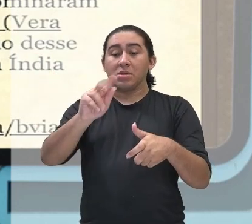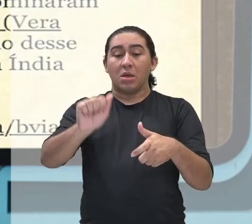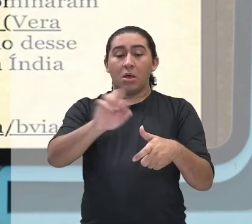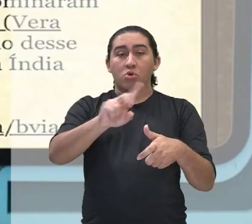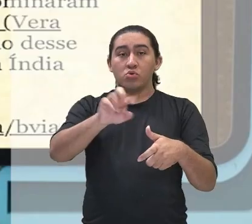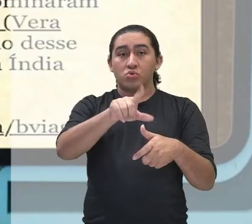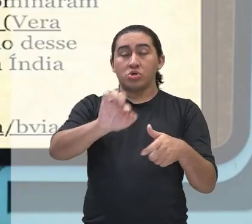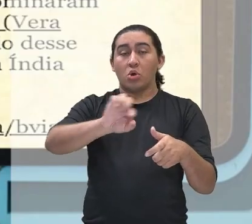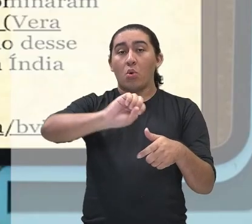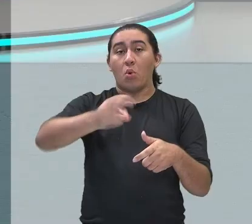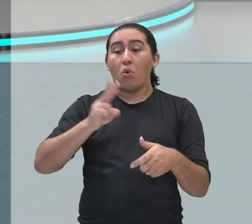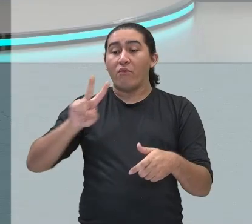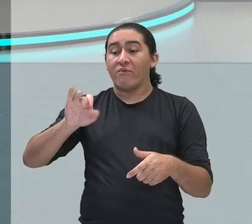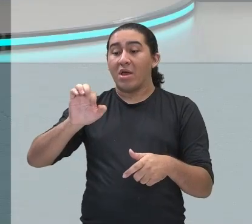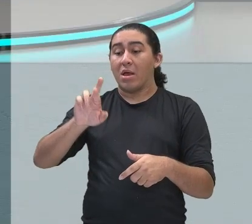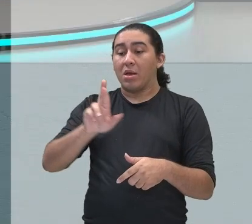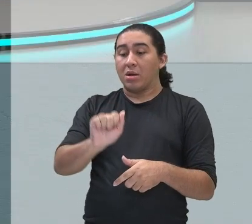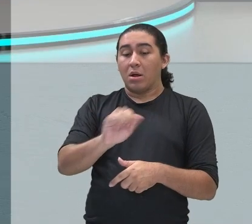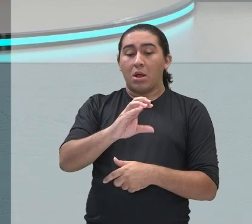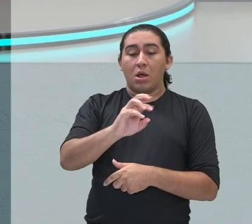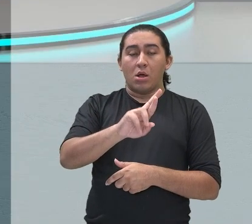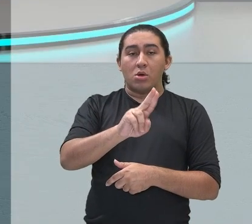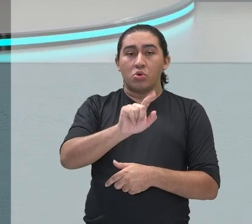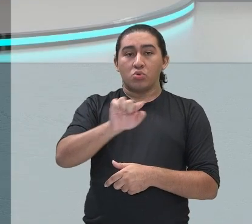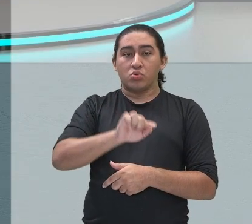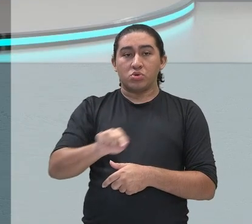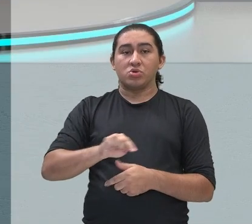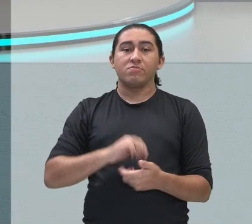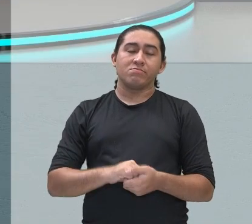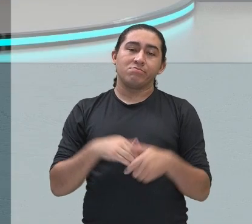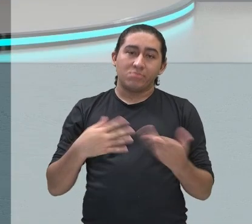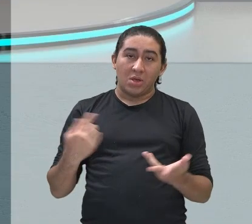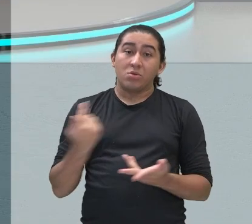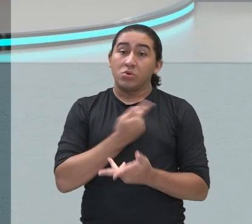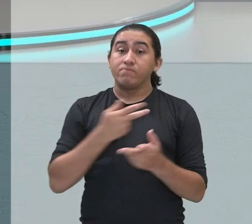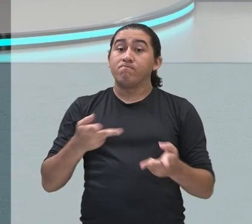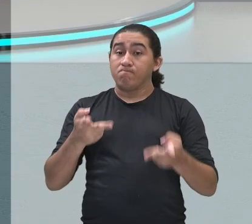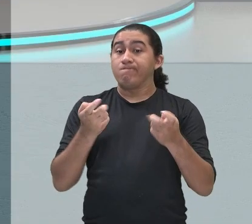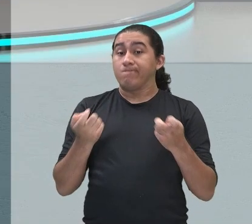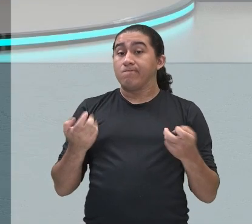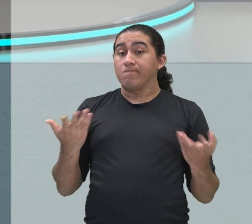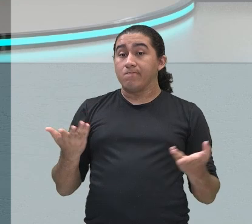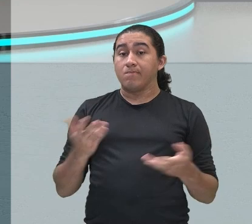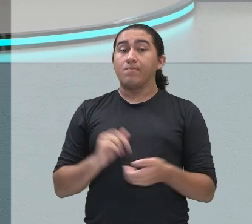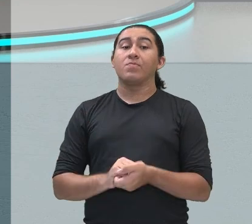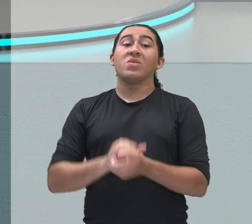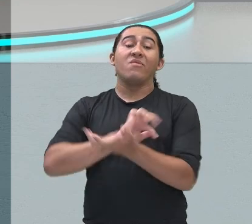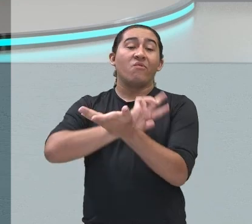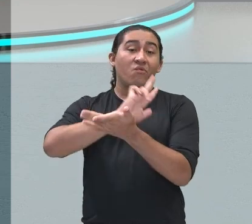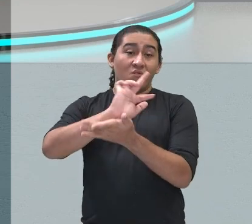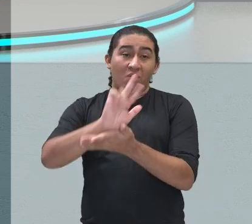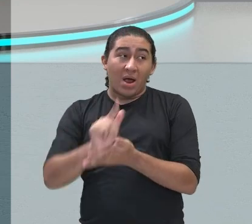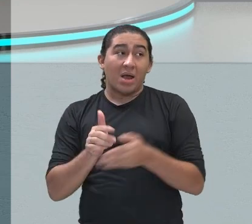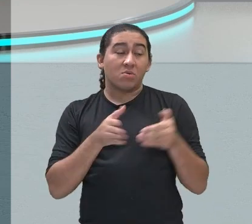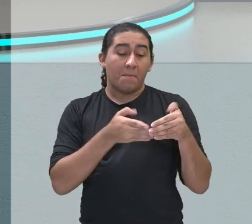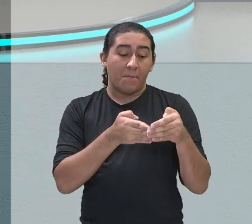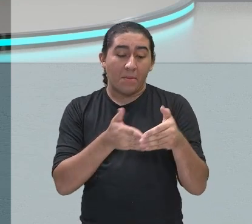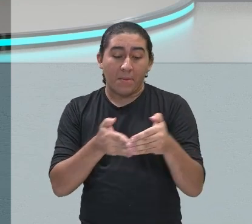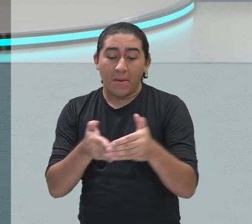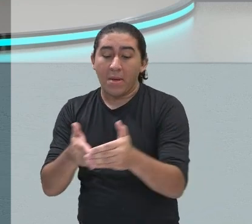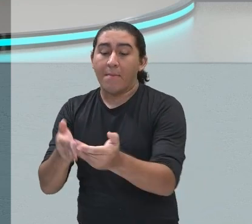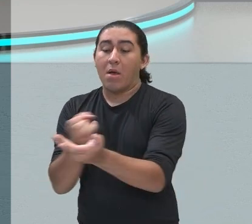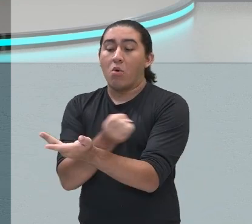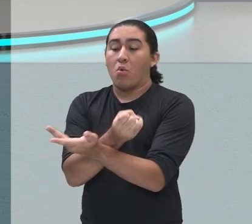de Vera Cruz. Então, como nós vemos, foram vários barcos, né?